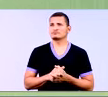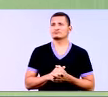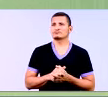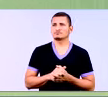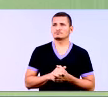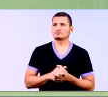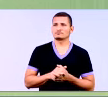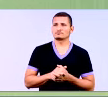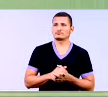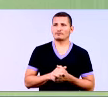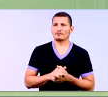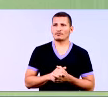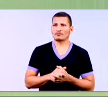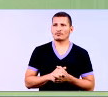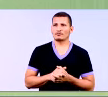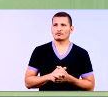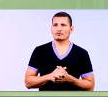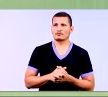nesse trecho aqui.